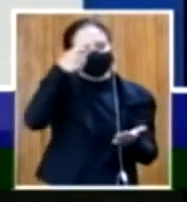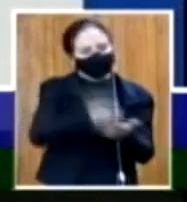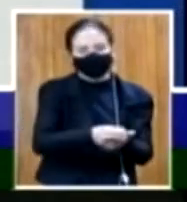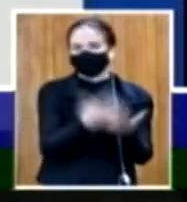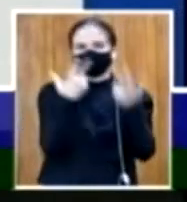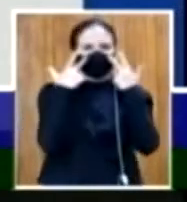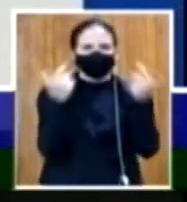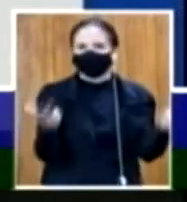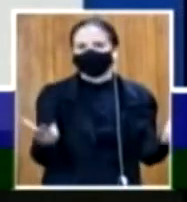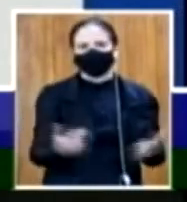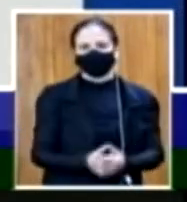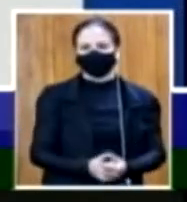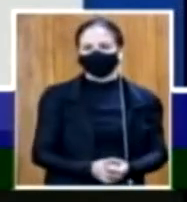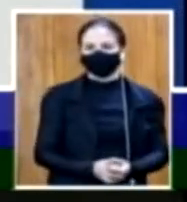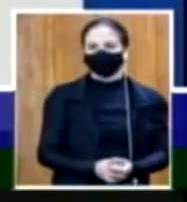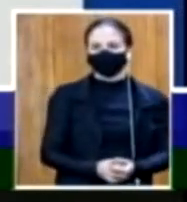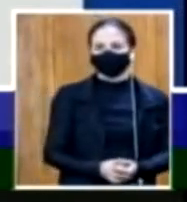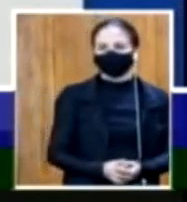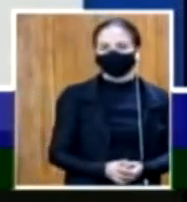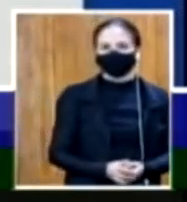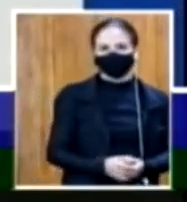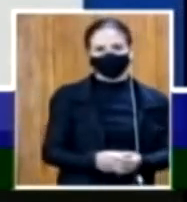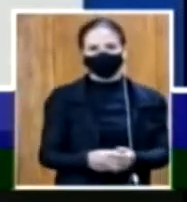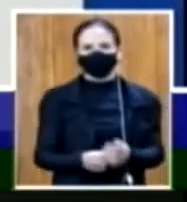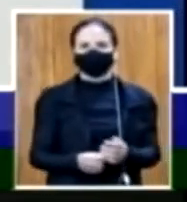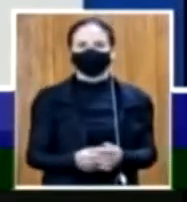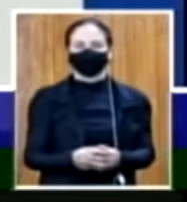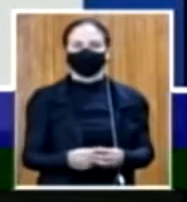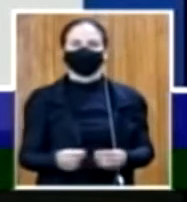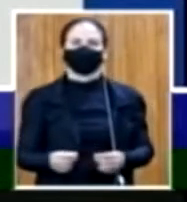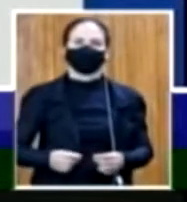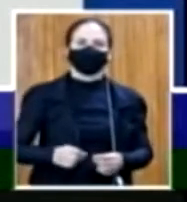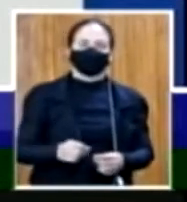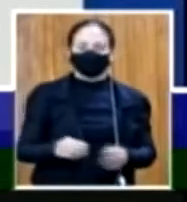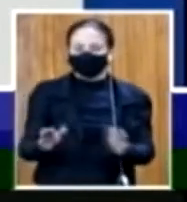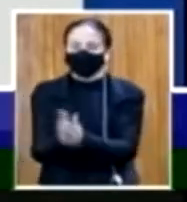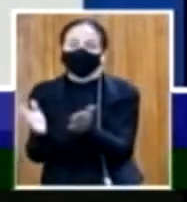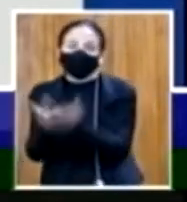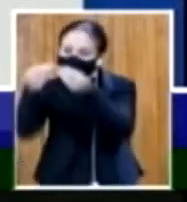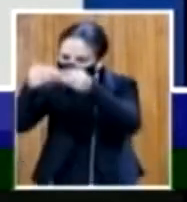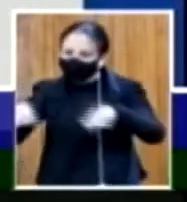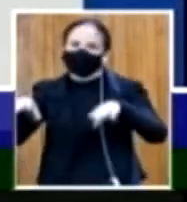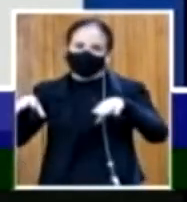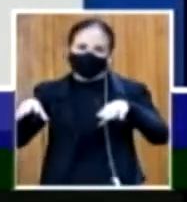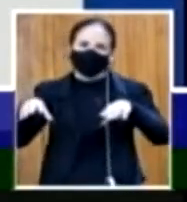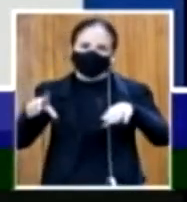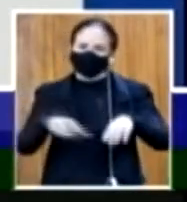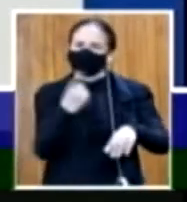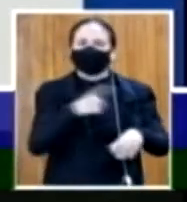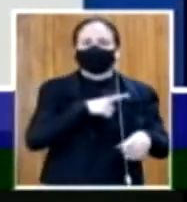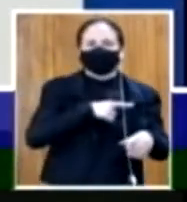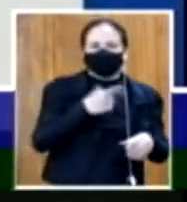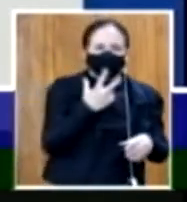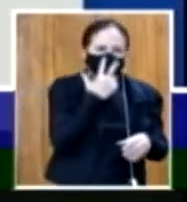faz com que o impacto seja maior, sim, sobre quem tem menor poder aquisitivo. Nós estamos vivendo um momento de retração econômica,